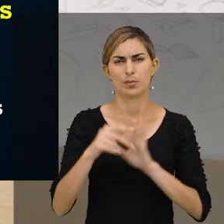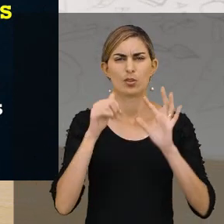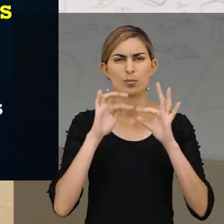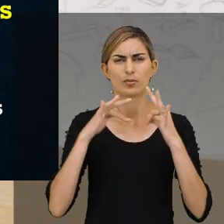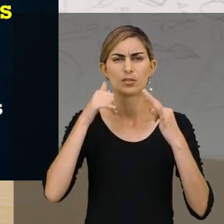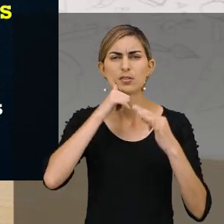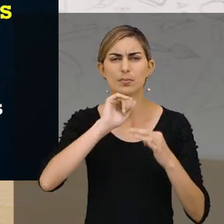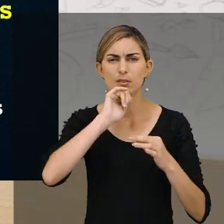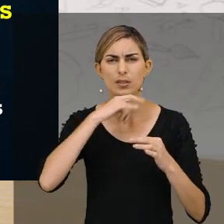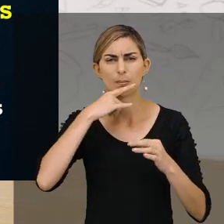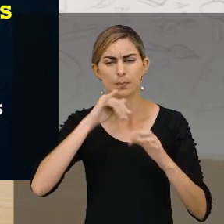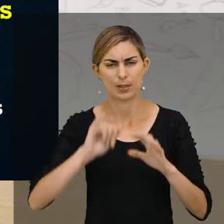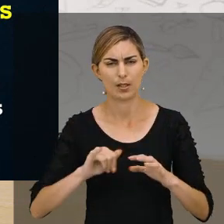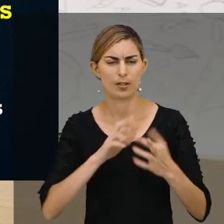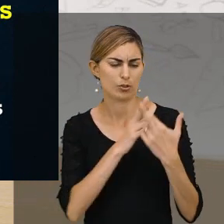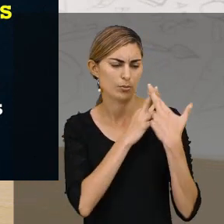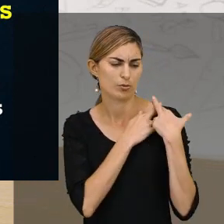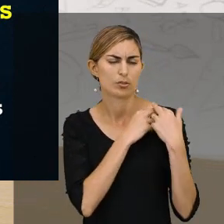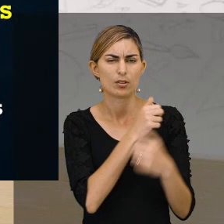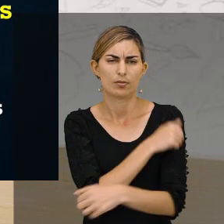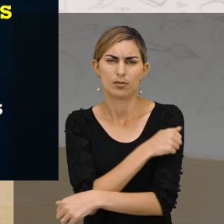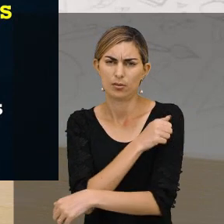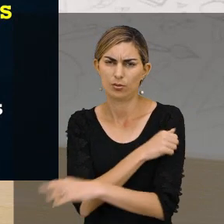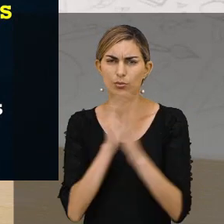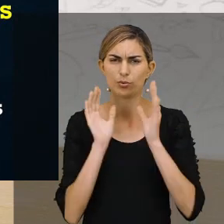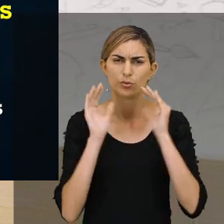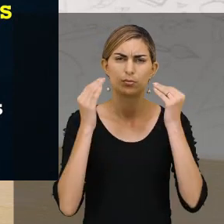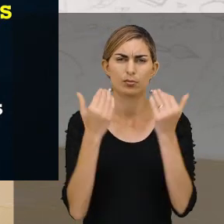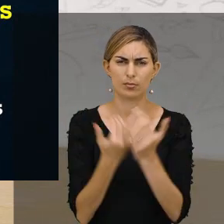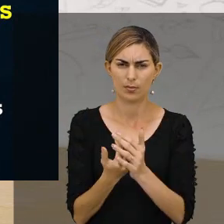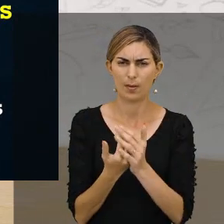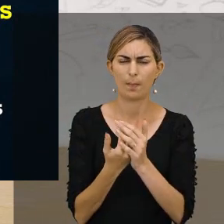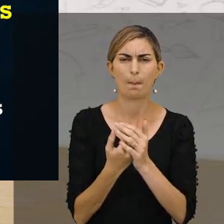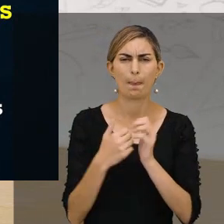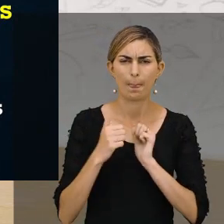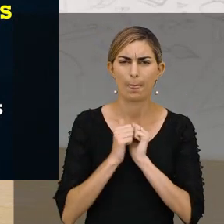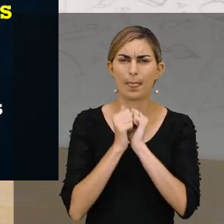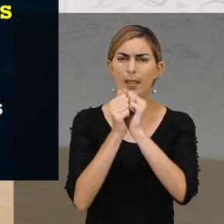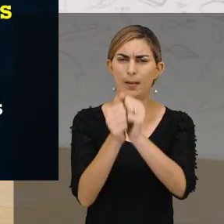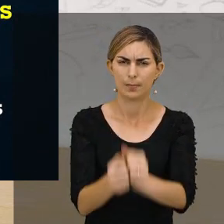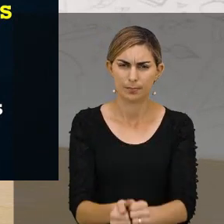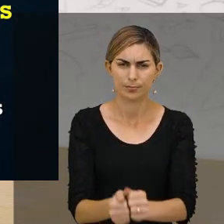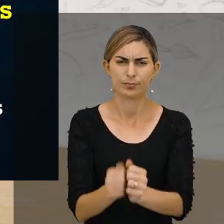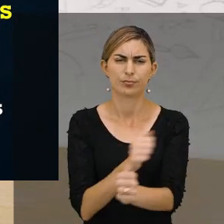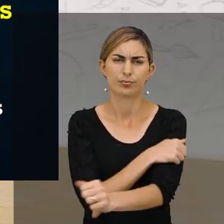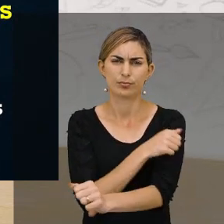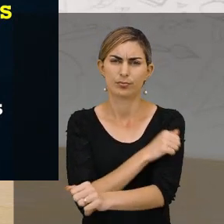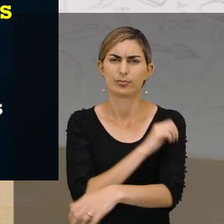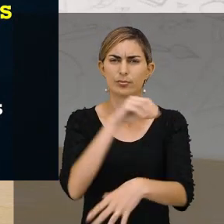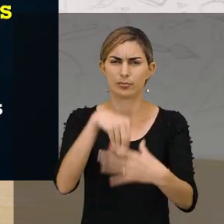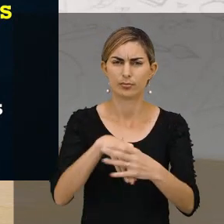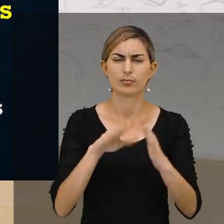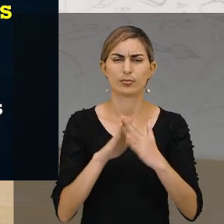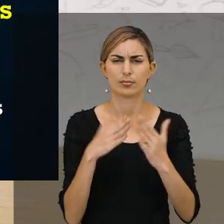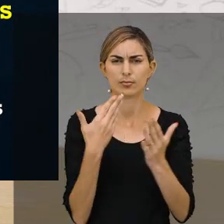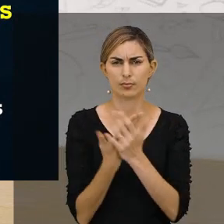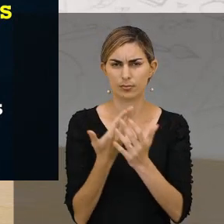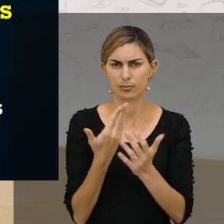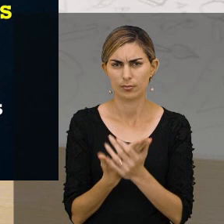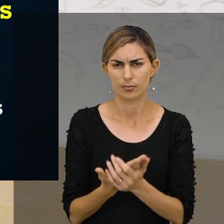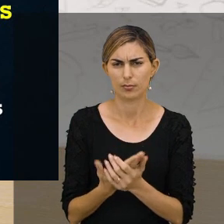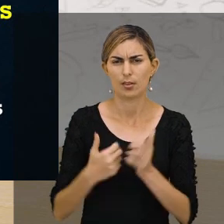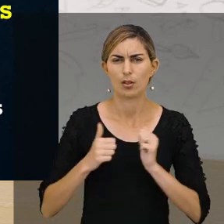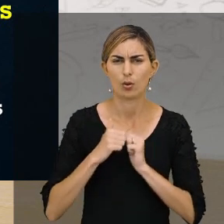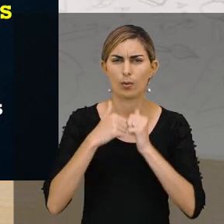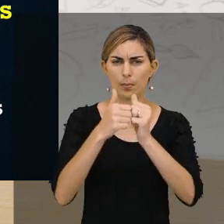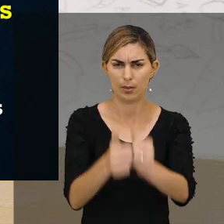próprios pais e responsáveis desses alunos na comunidade venham acompanhar esses alunos dentro da escola. Então,